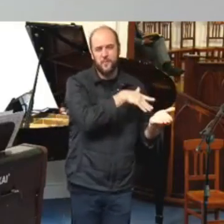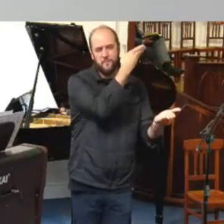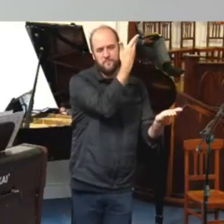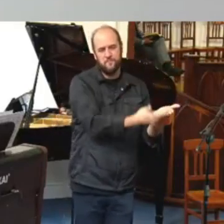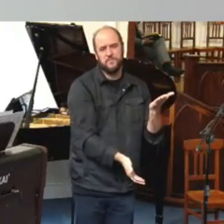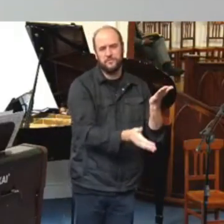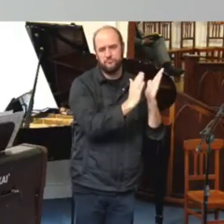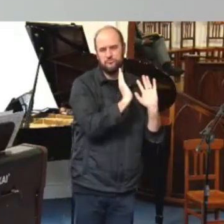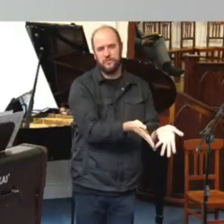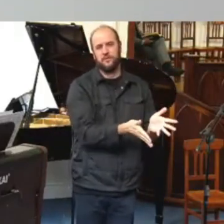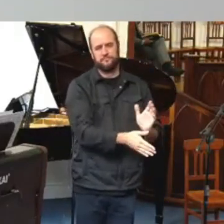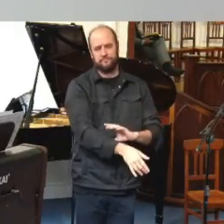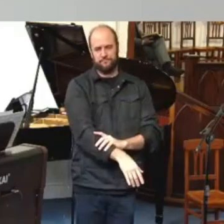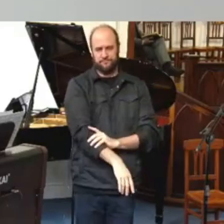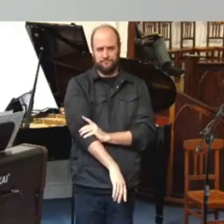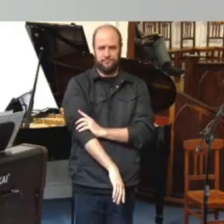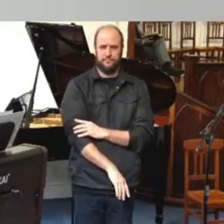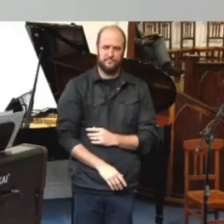perderam.